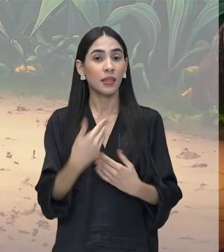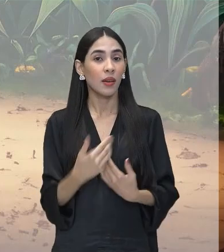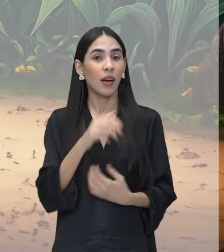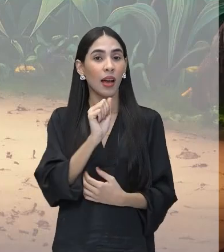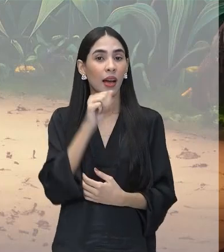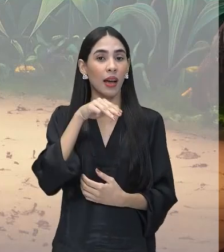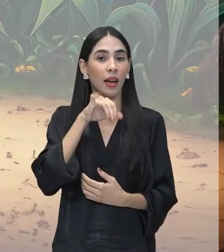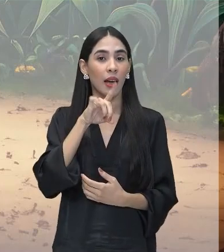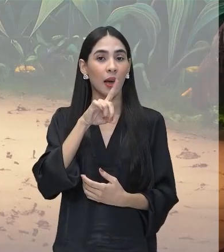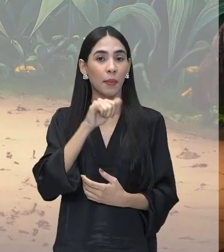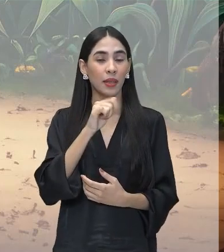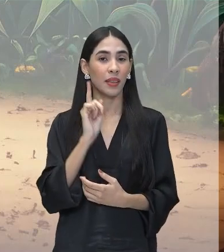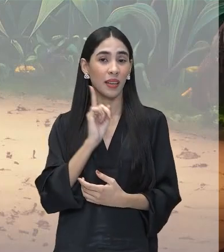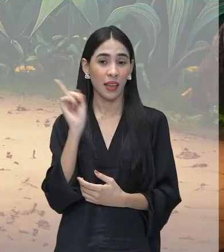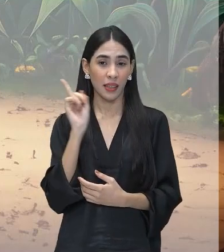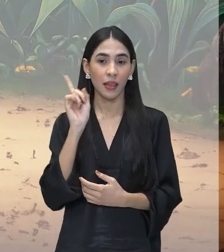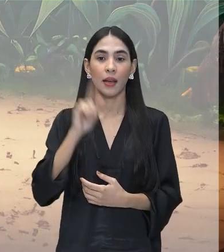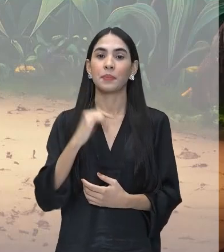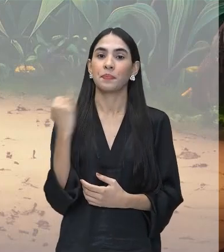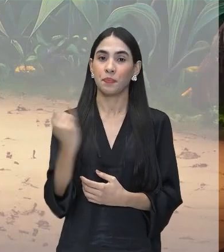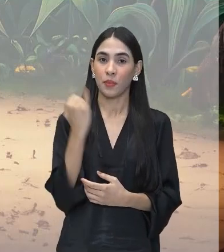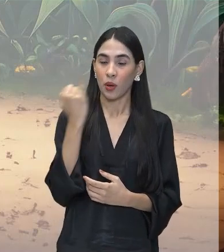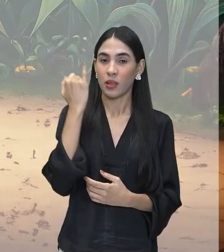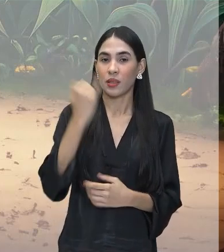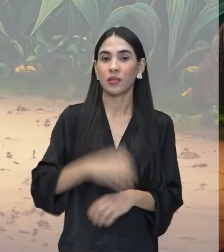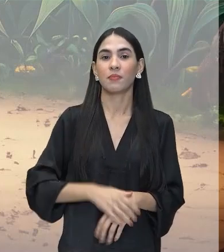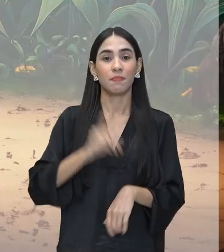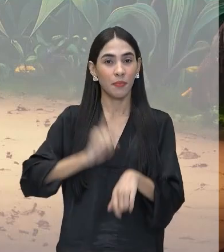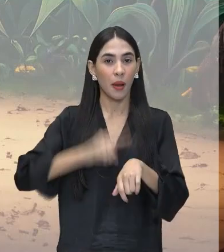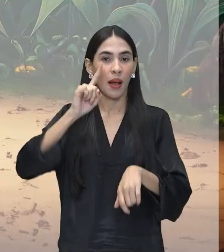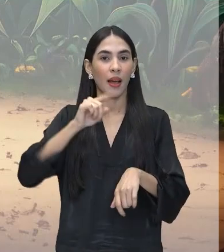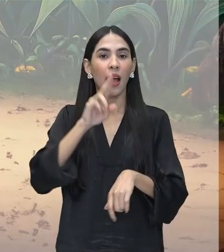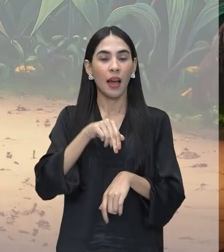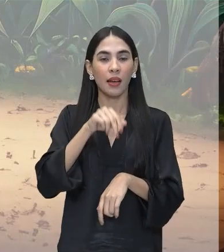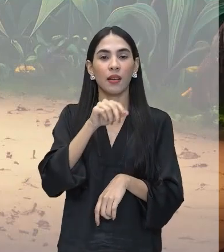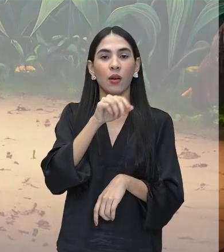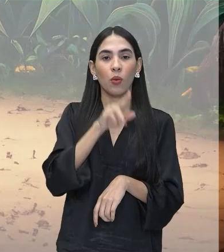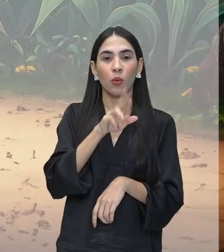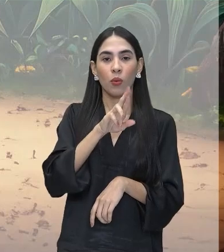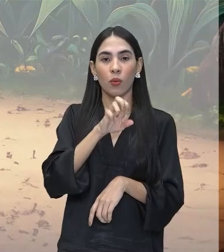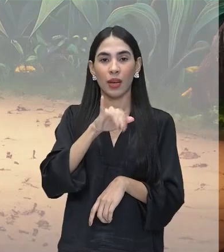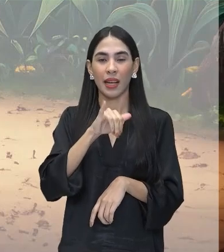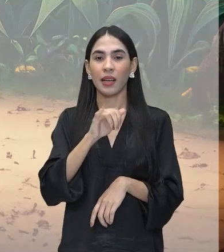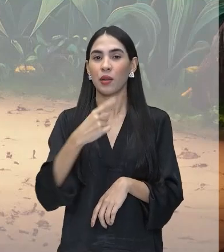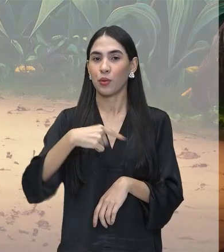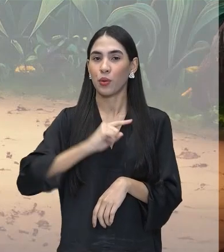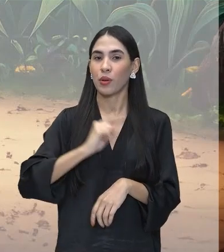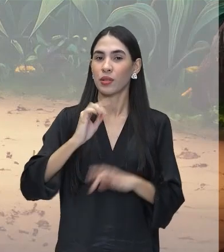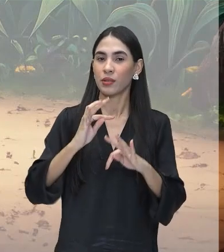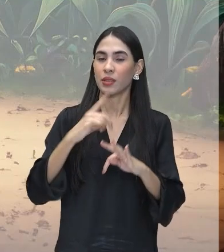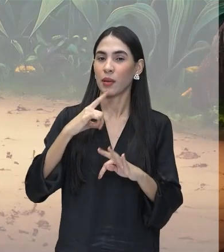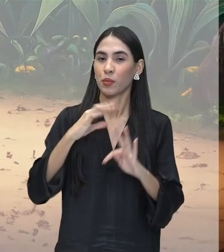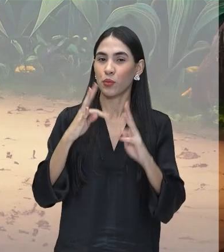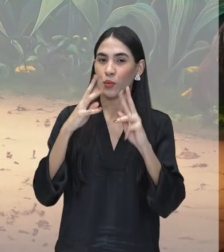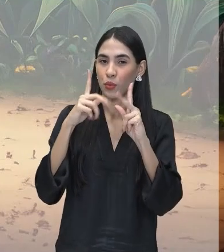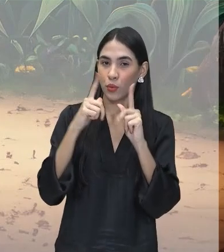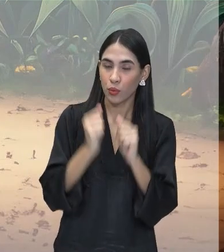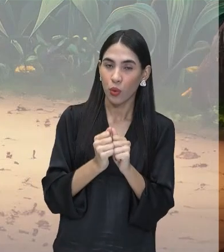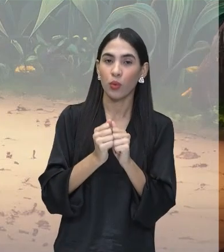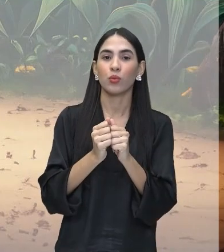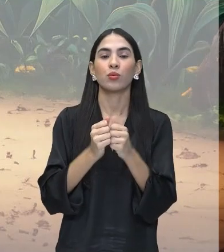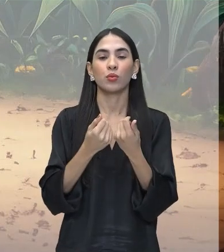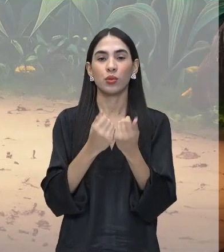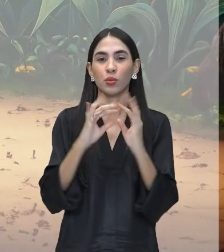muito importante. Primeiramente, que foi a partir da ureia que nós temos todos os compostos